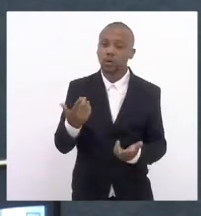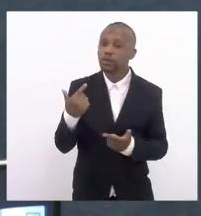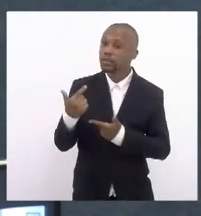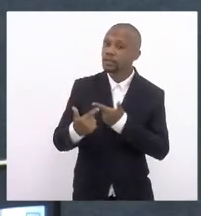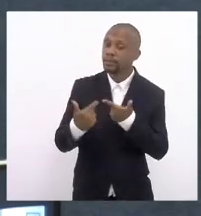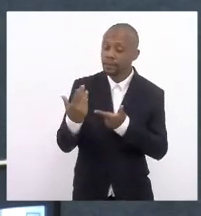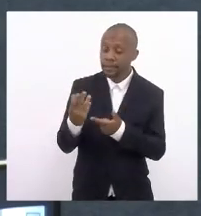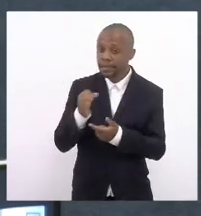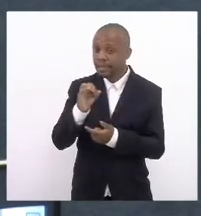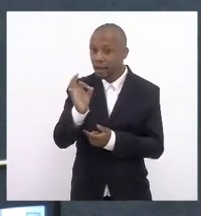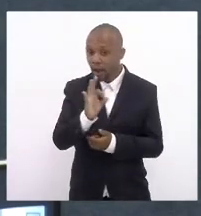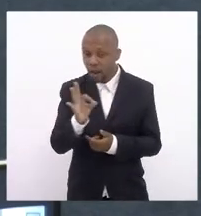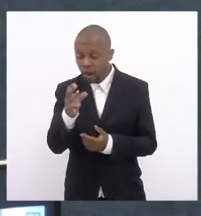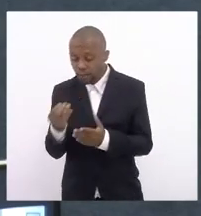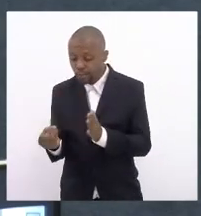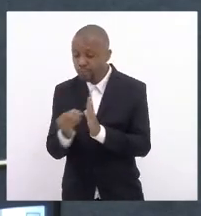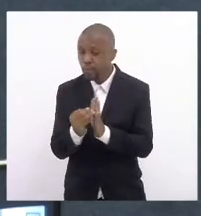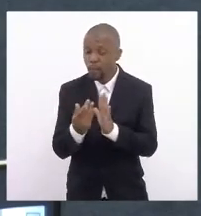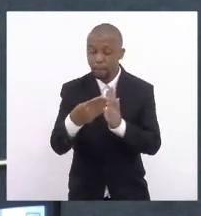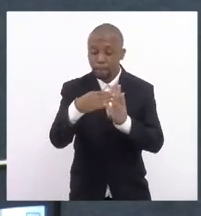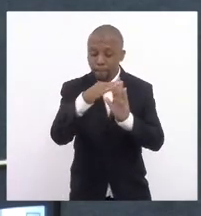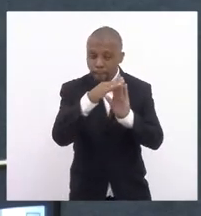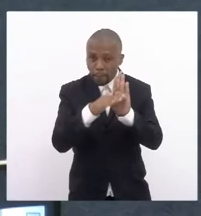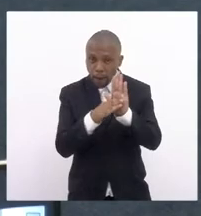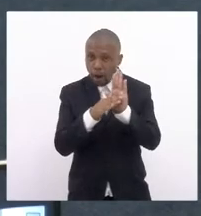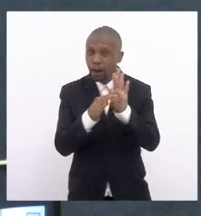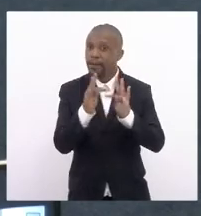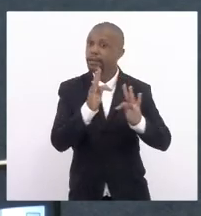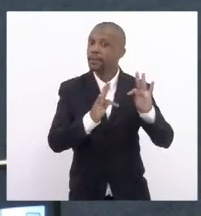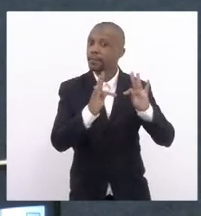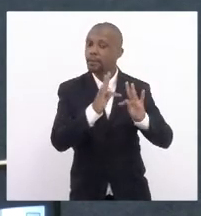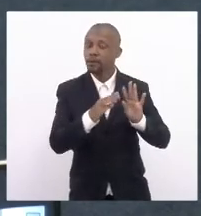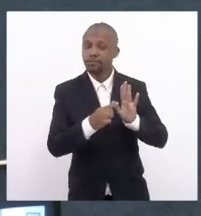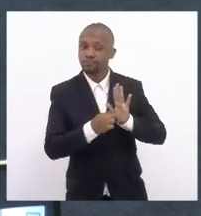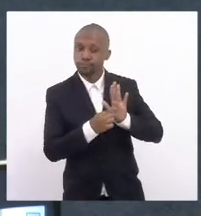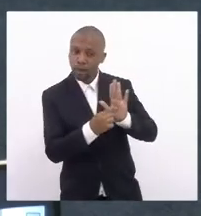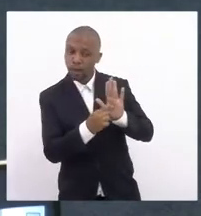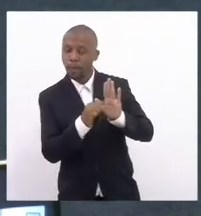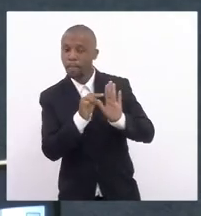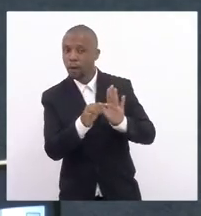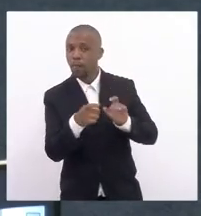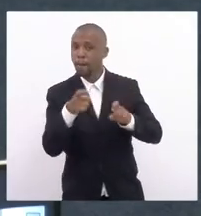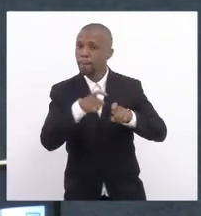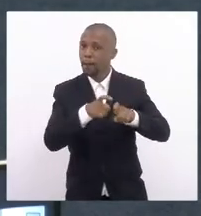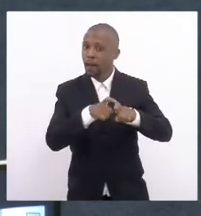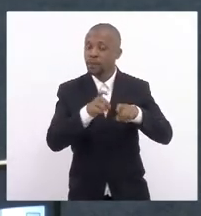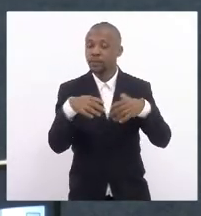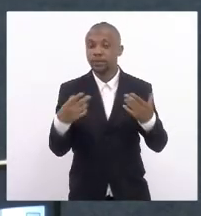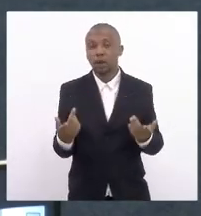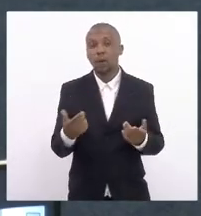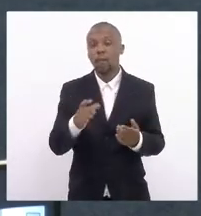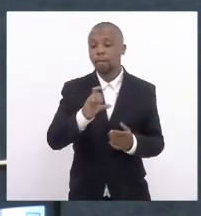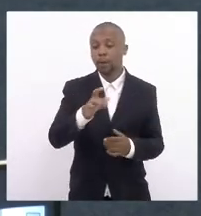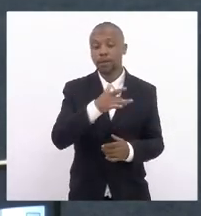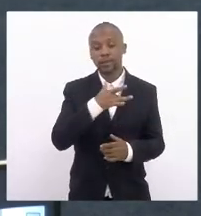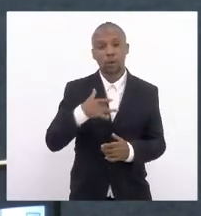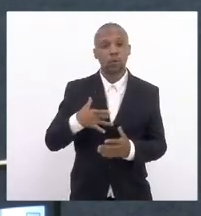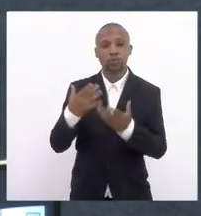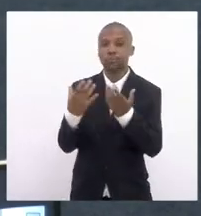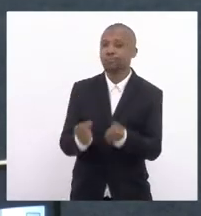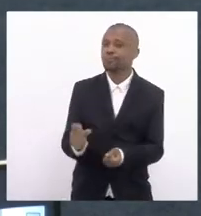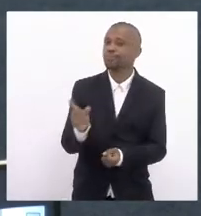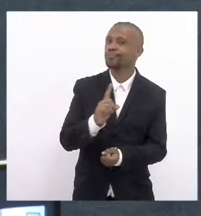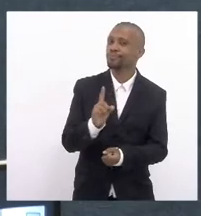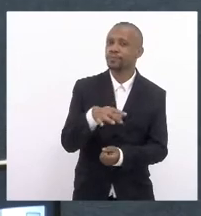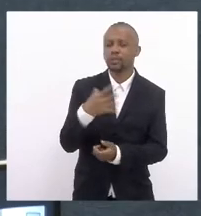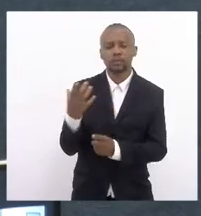rol, aquele tratamento indicado pelo médico, não serão aceitos pelos planos de saúde. Isso implica muito,